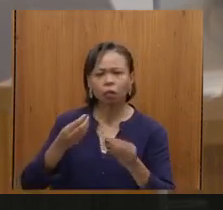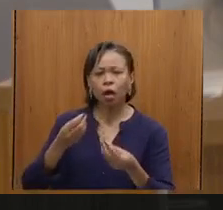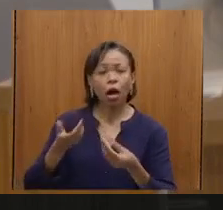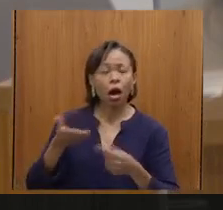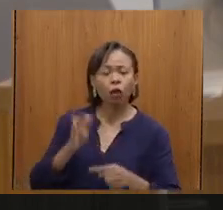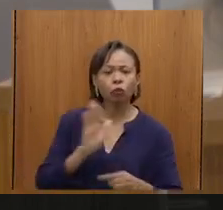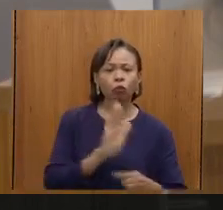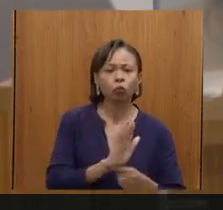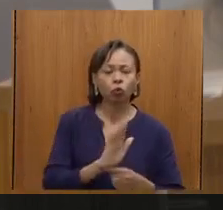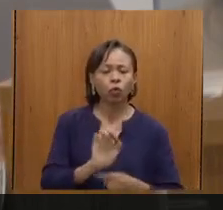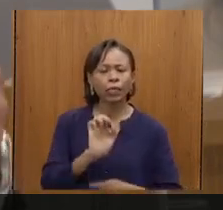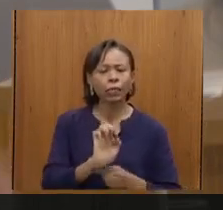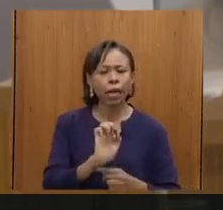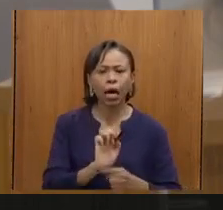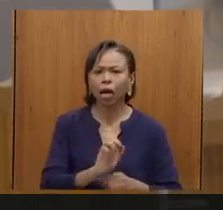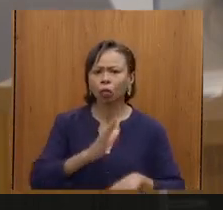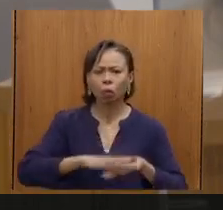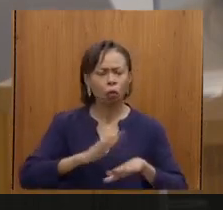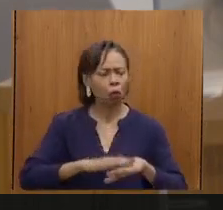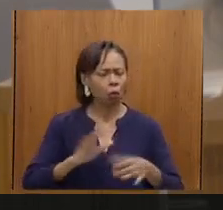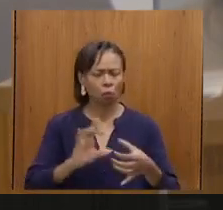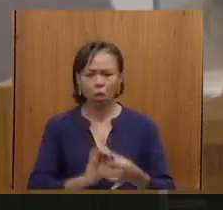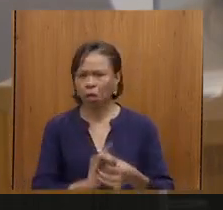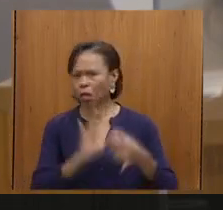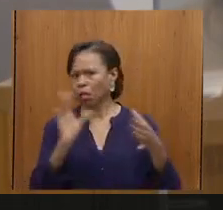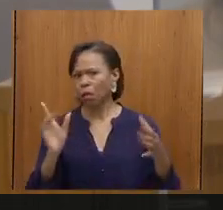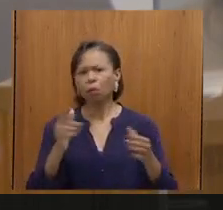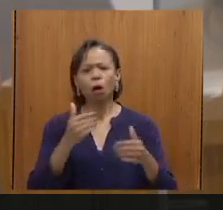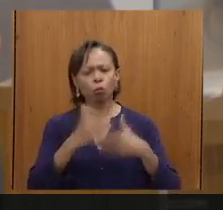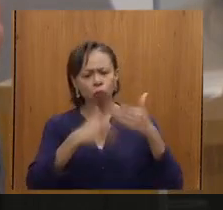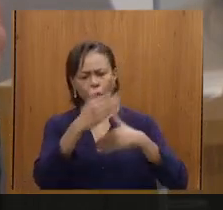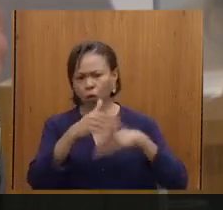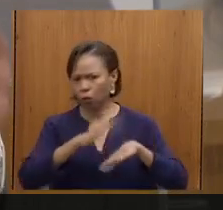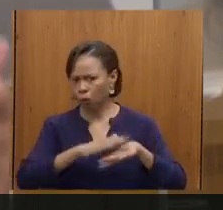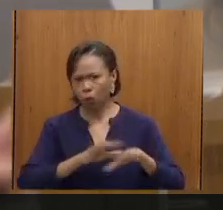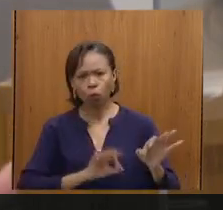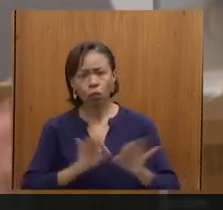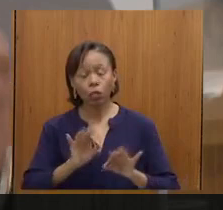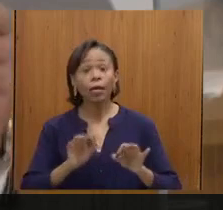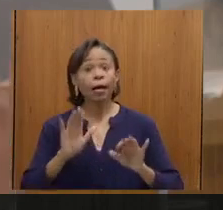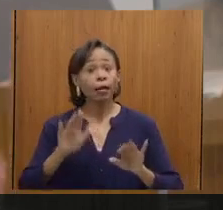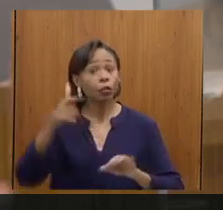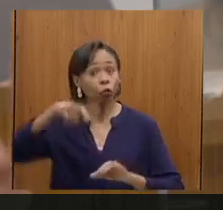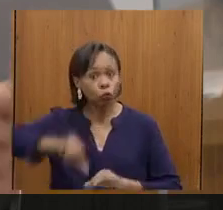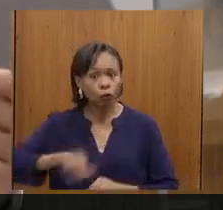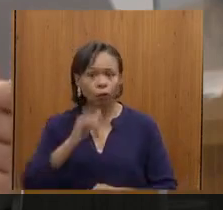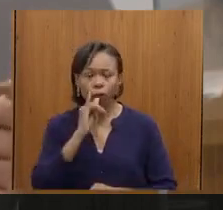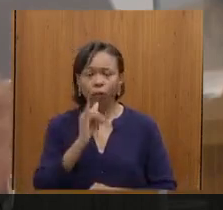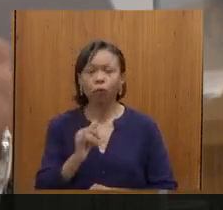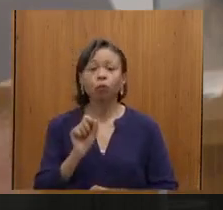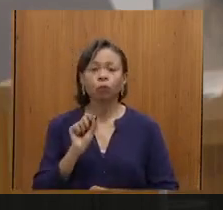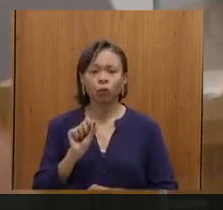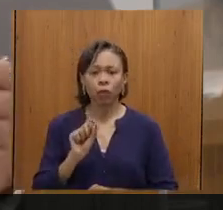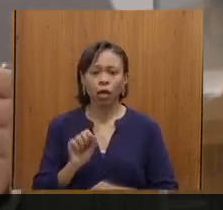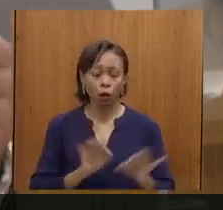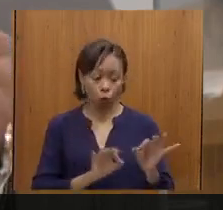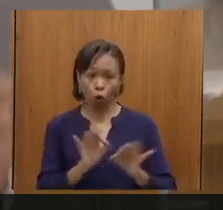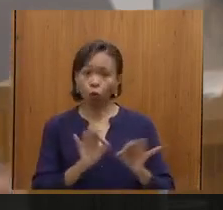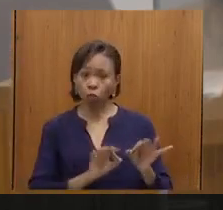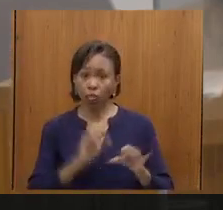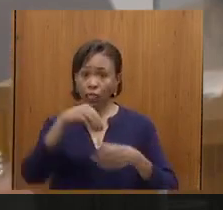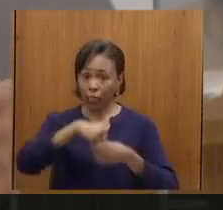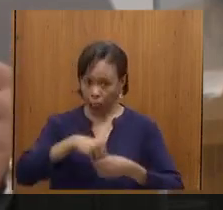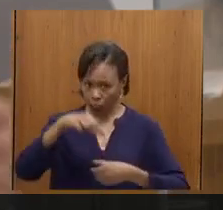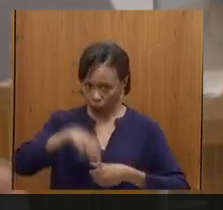para que o Estado possa construir o seu regime e vou reafirmar mais uma vez aqui, deputado André Quintão, o projeto está na Casa